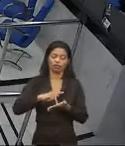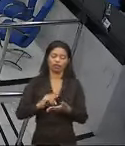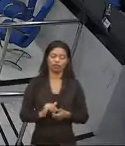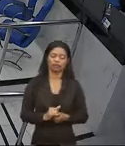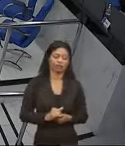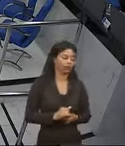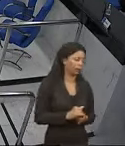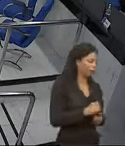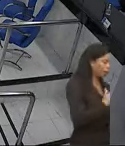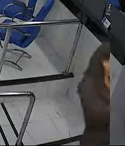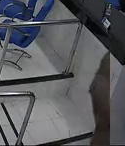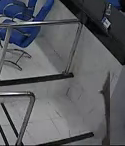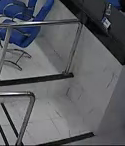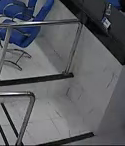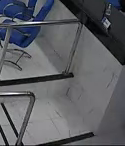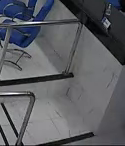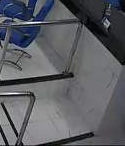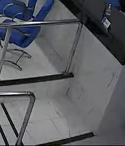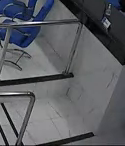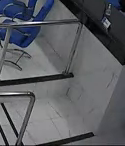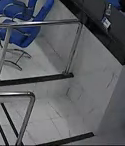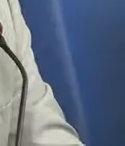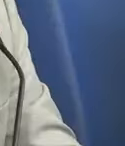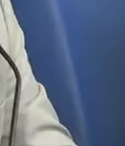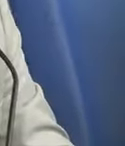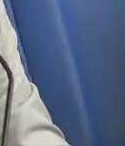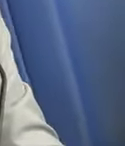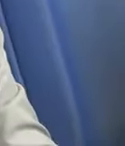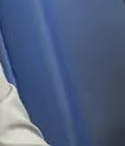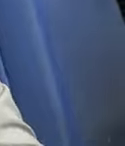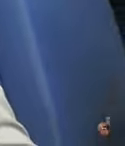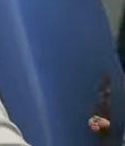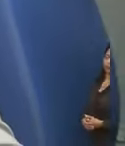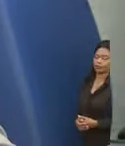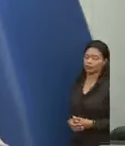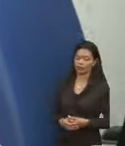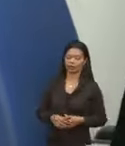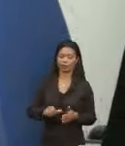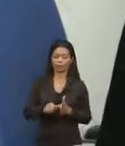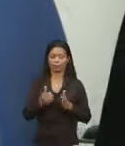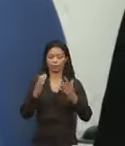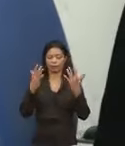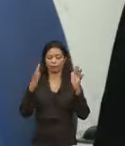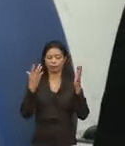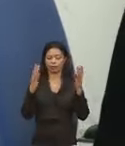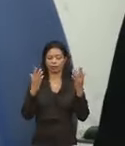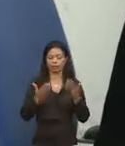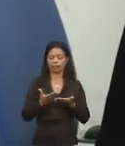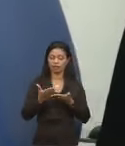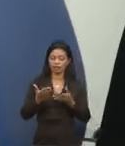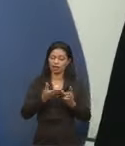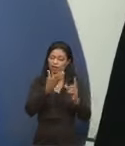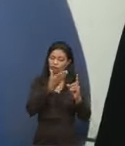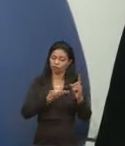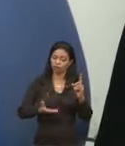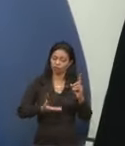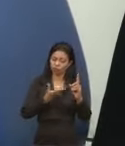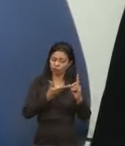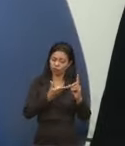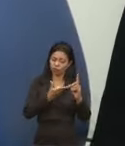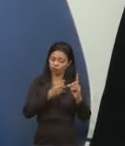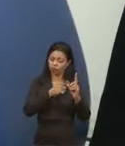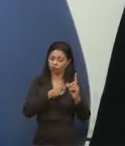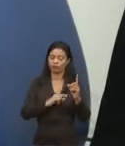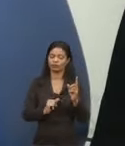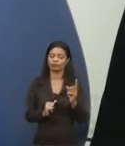contribuindo aí com sua fala, primeiro, parabenizar o senhor por sua maturidade, sua forma respeitosa de conduzir as relações com